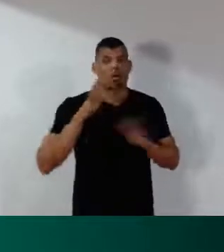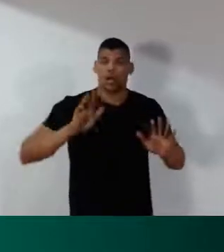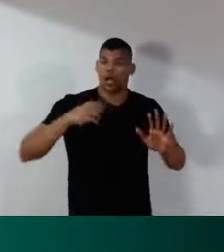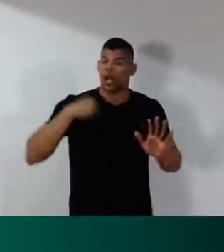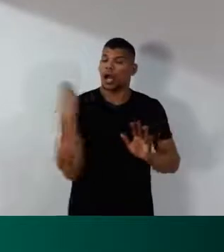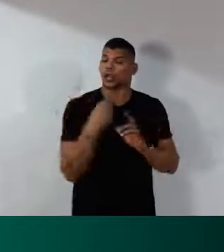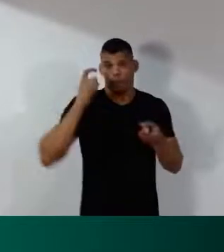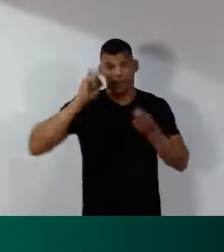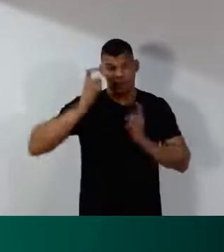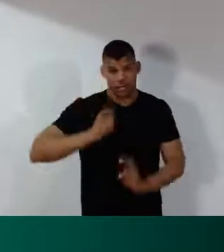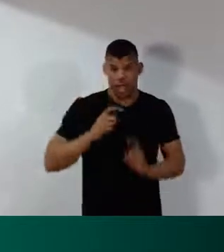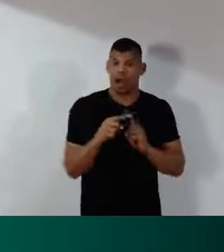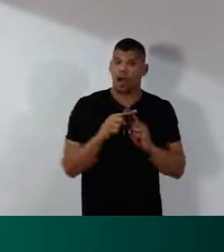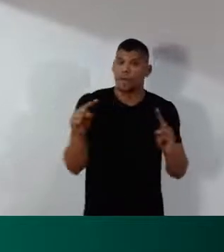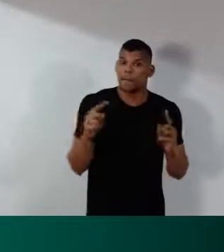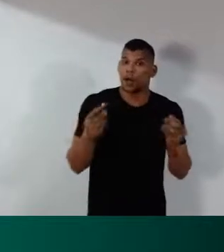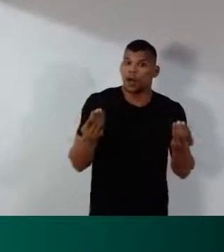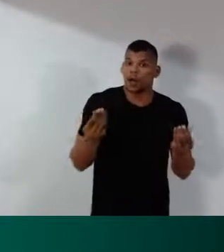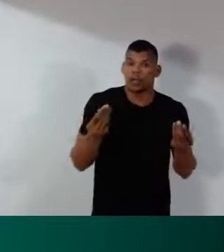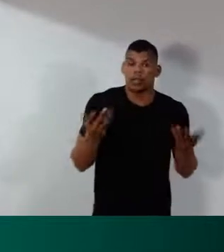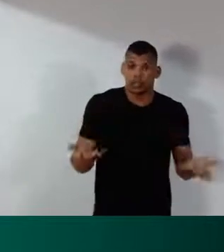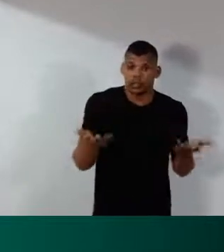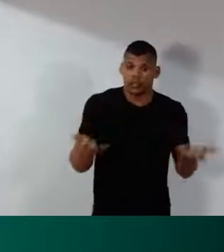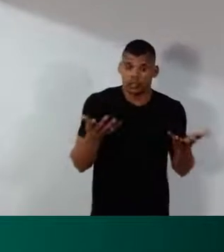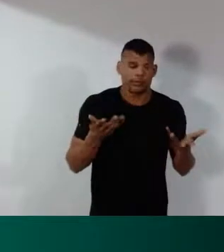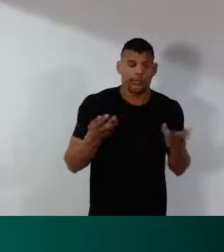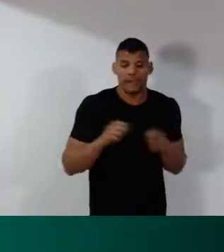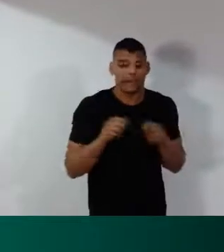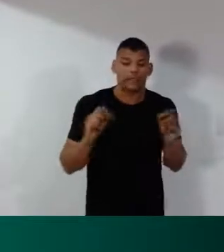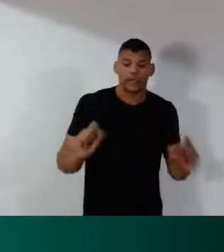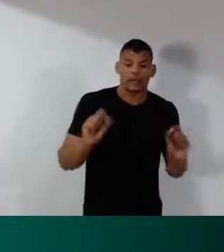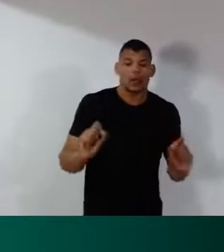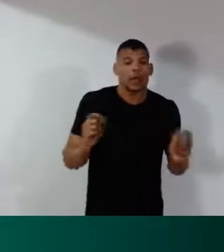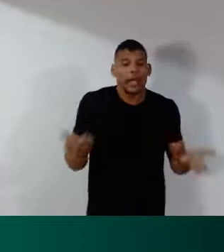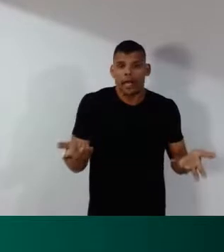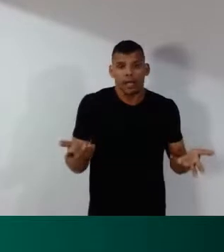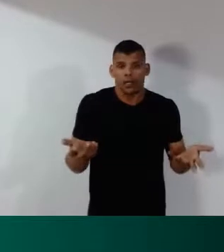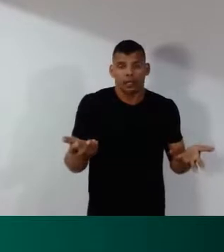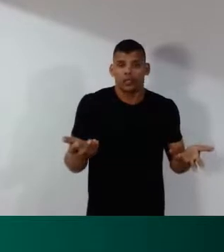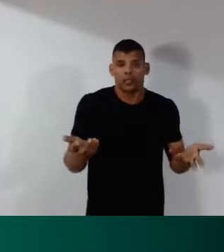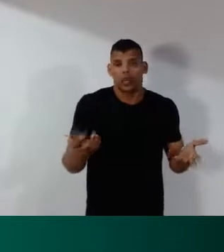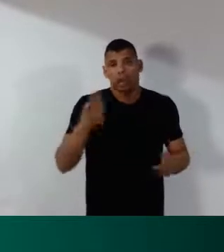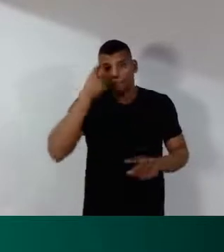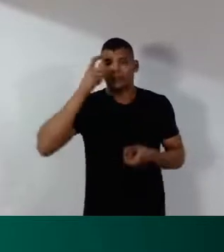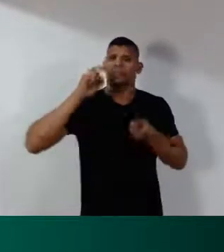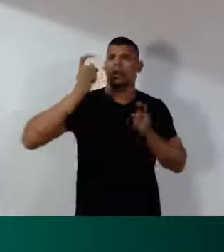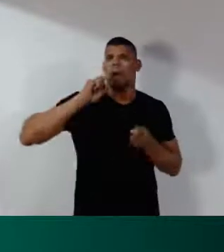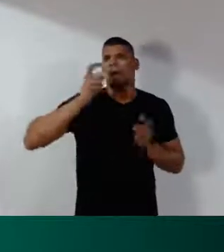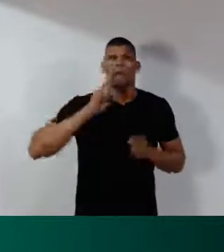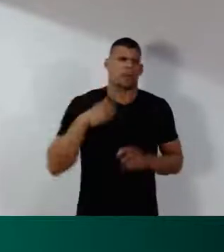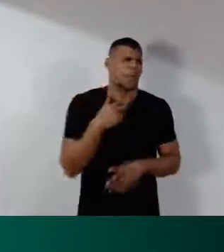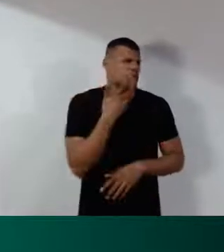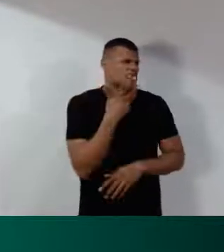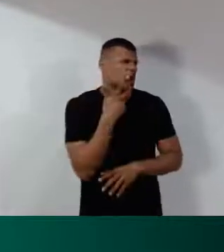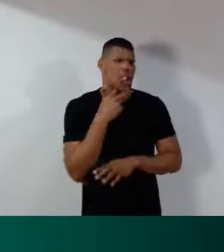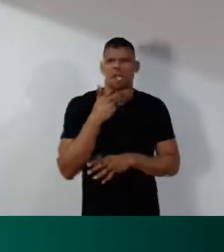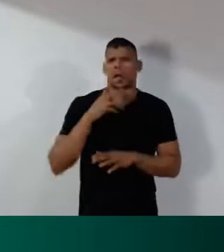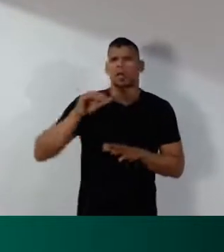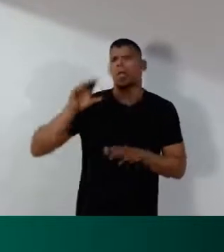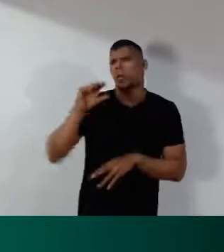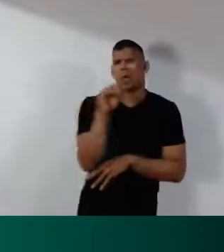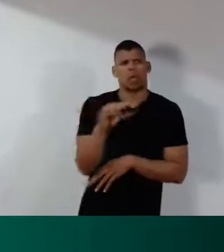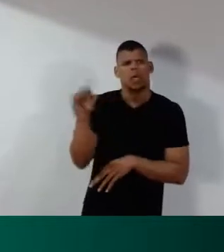precisa pensar mas agora a gente precisa dar o salto quântico e ver como é que a gente age junto que eu acho que pensar a gente já